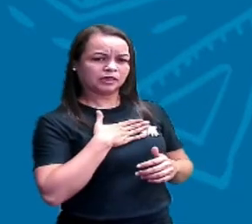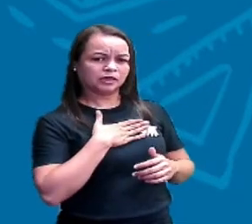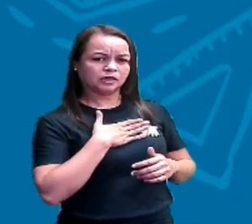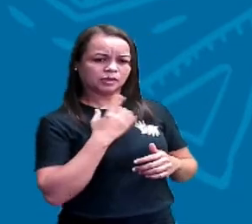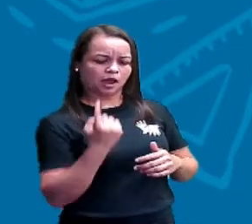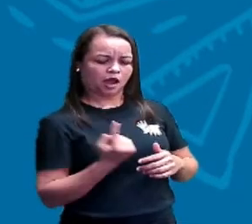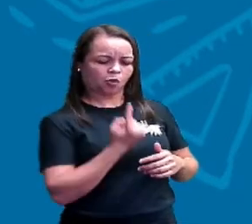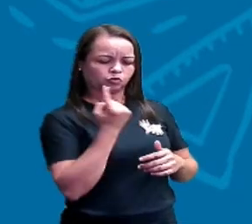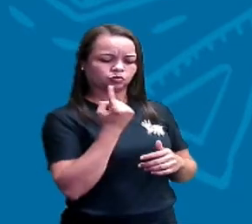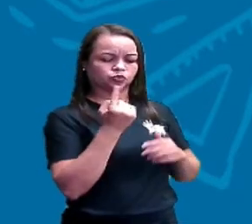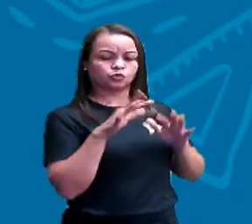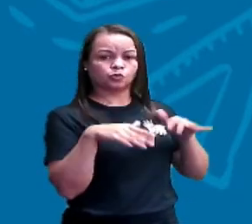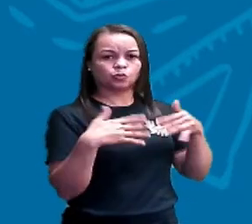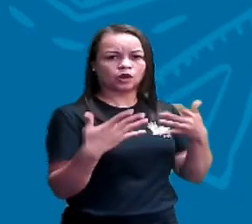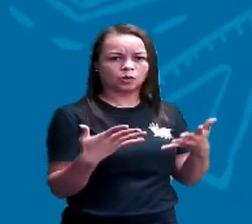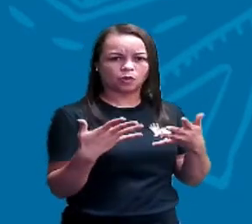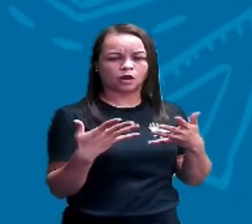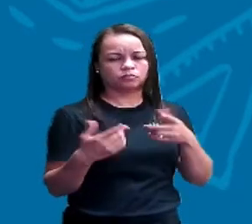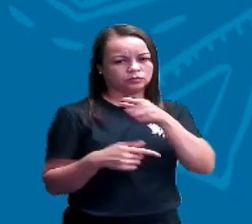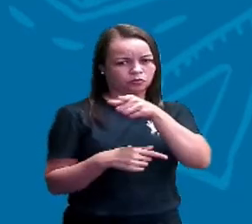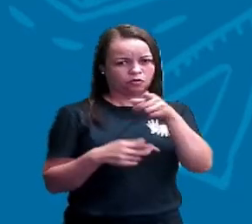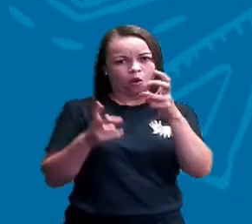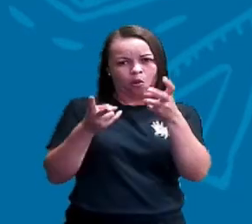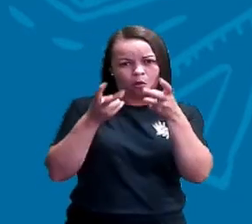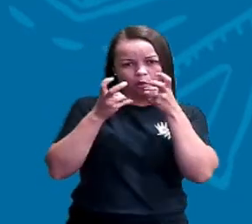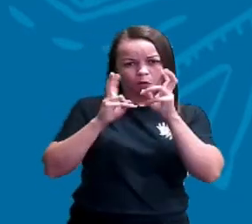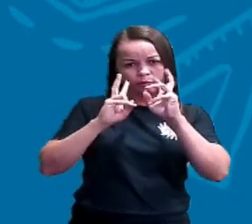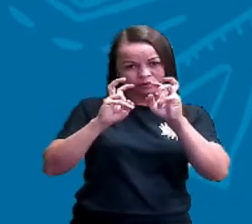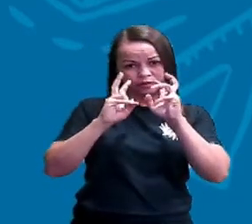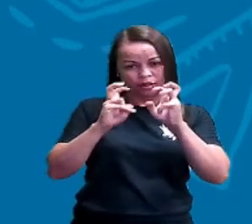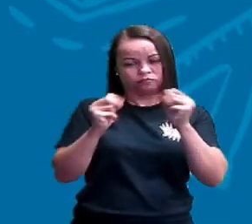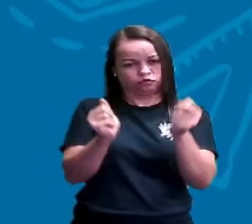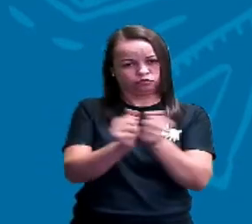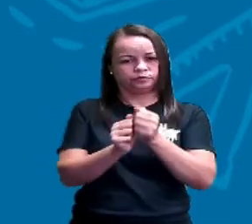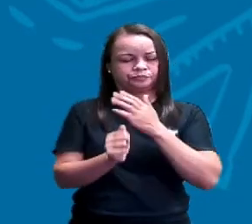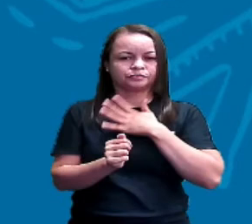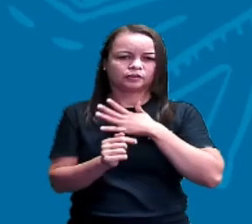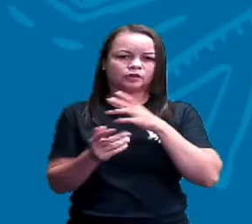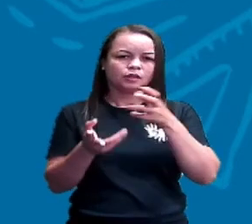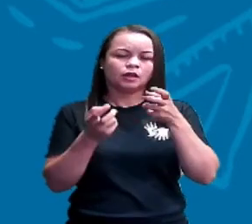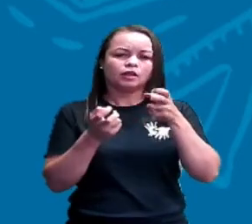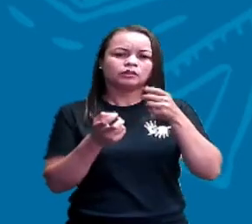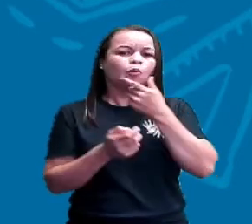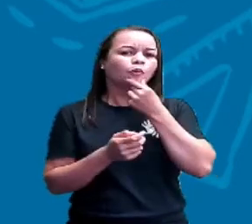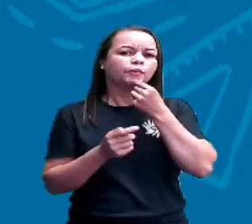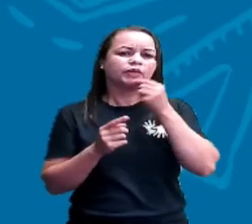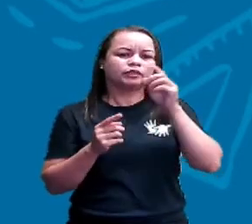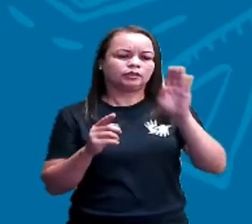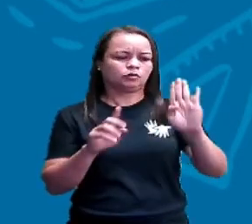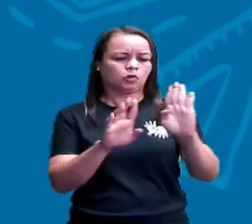Vamos lá observar comigo, turminha. Vejam só. O menino, ele está chegando